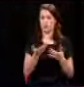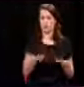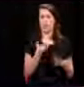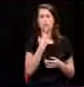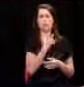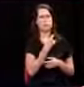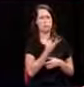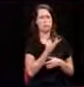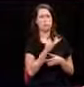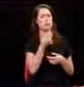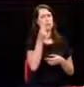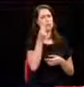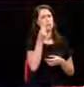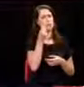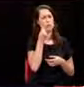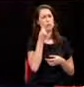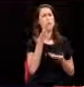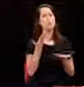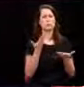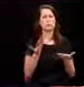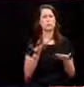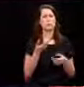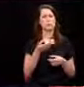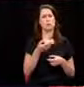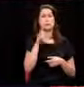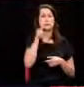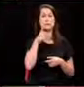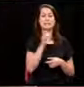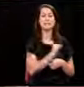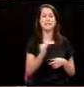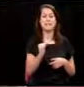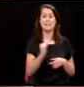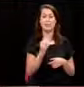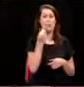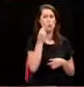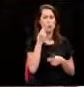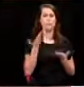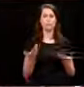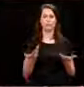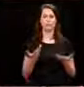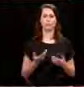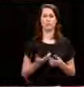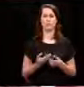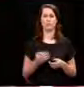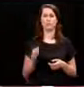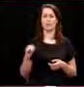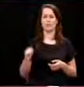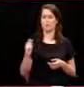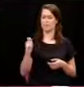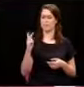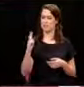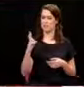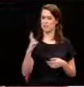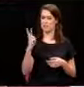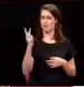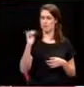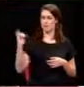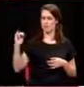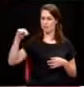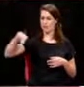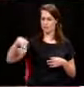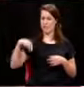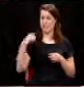na prática funciona de facto este método? Bom, o Servin é um serviço de videointérprete, como o próprio nome diz, de